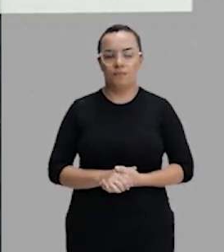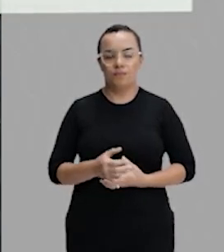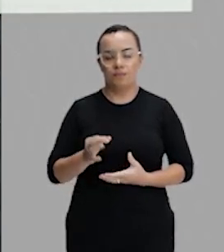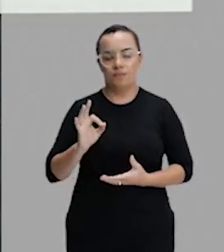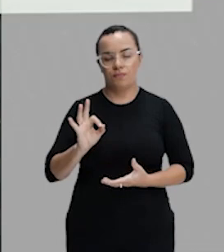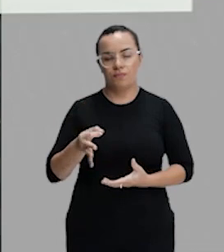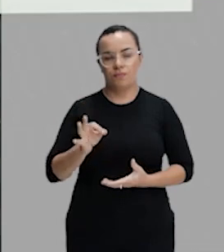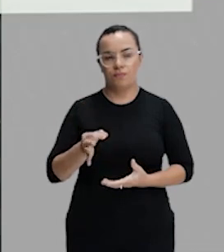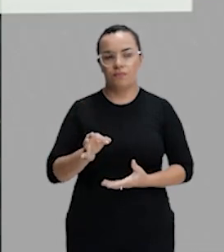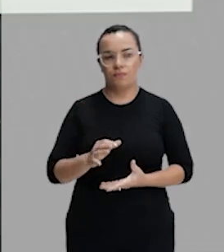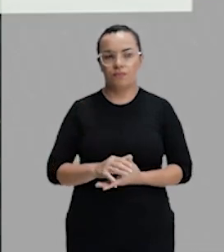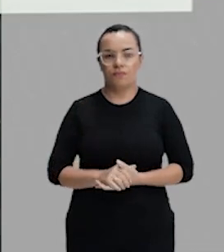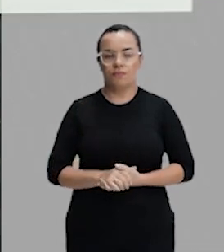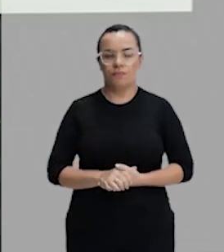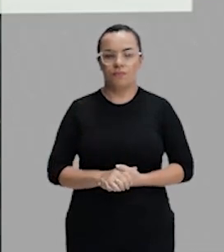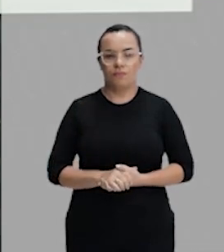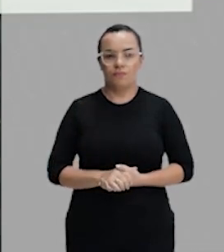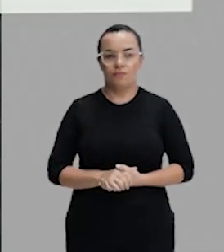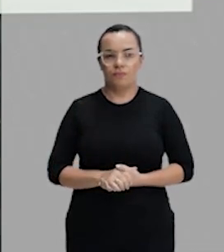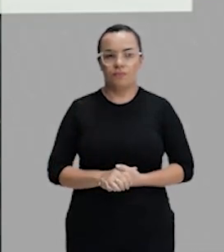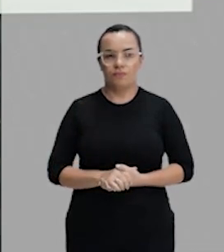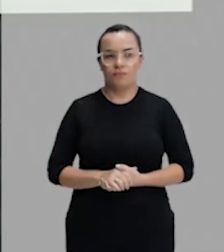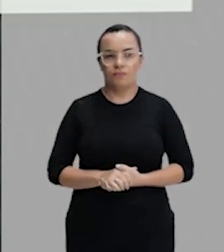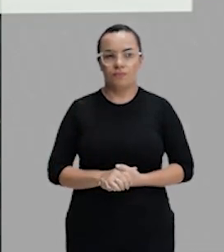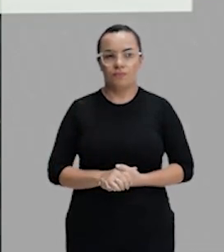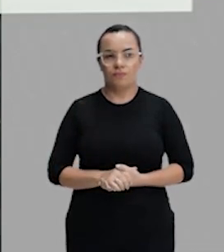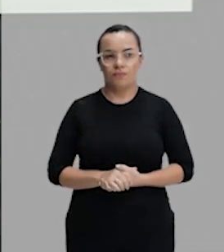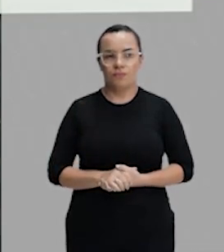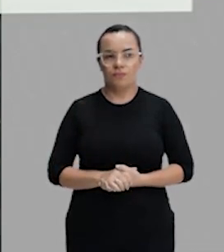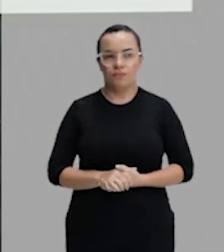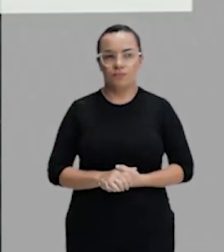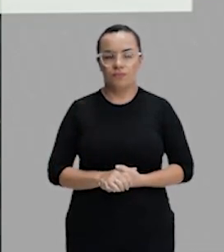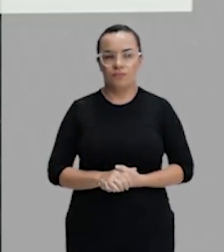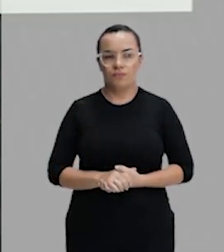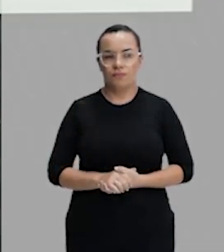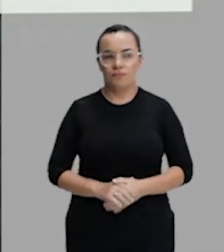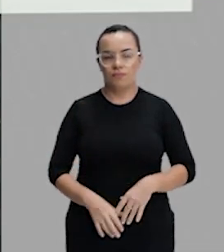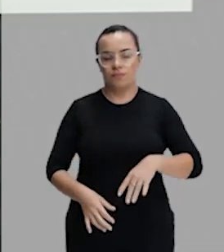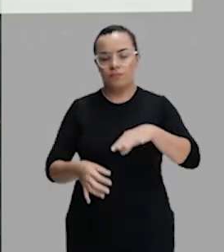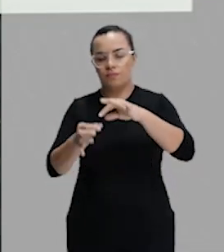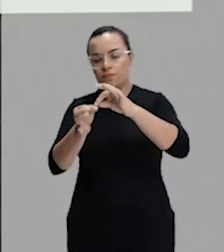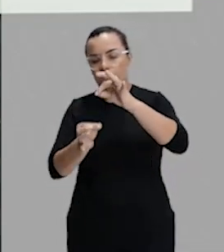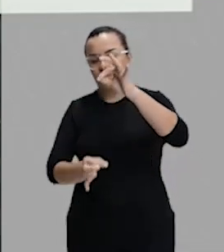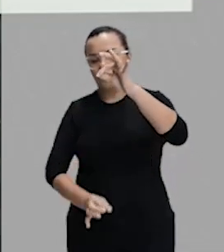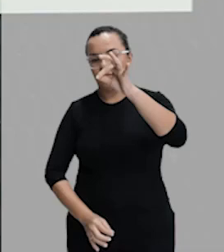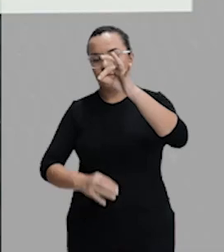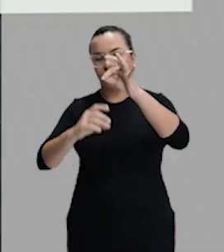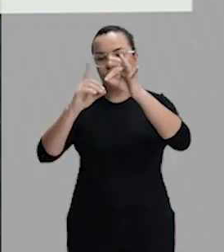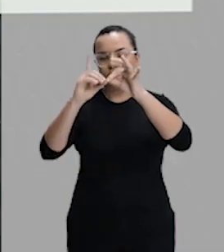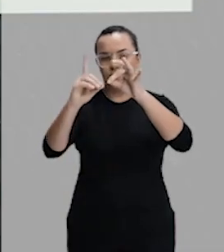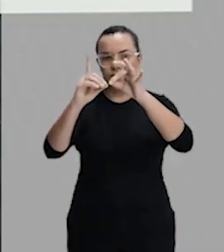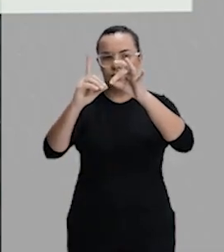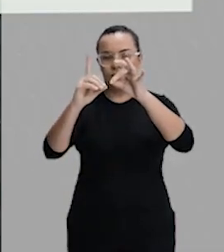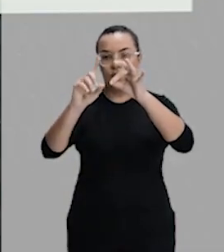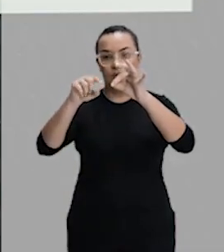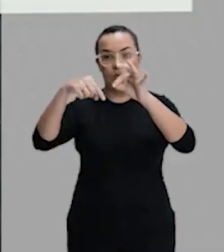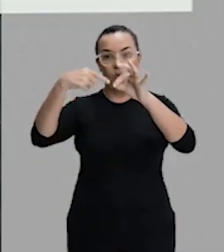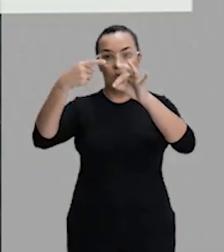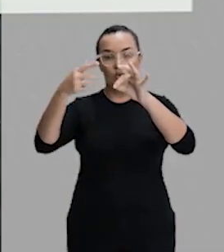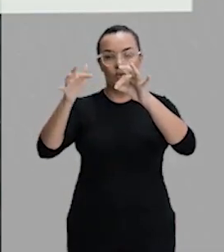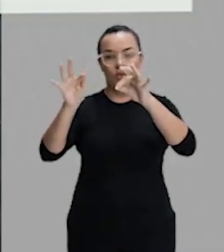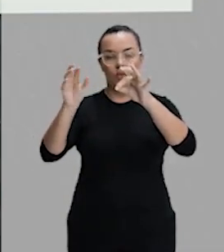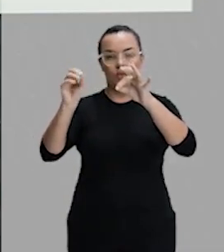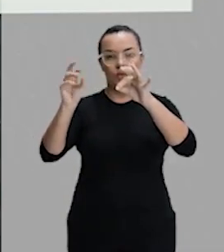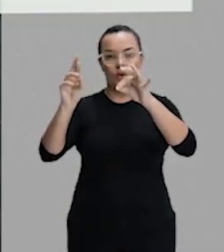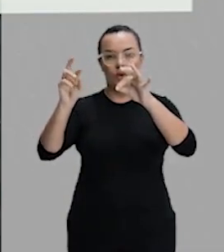Certo? Esse ponto F é chamado de foco. Essa reta D, que é um outro elemento formador da parábola, ele é